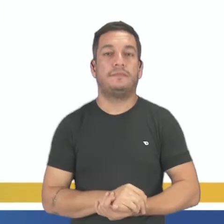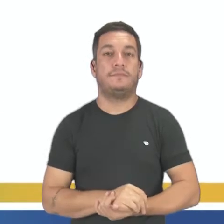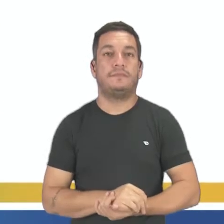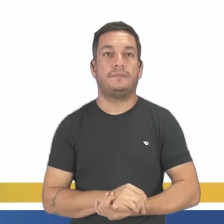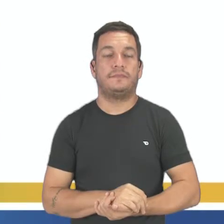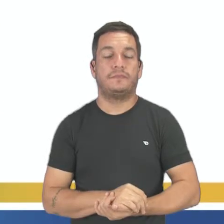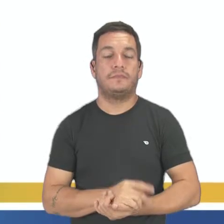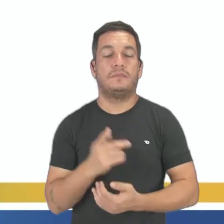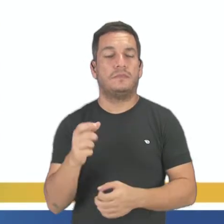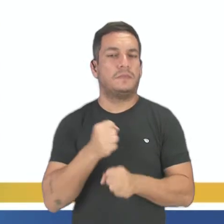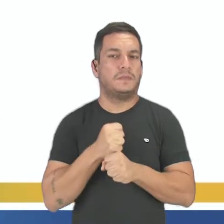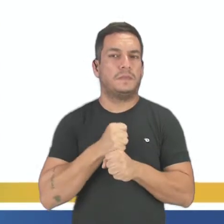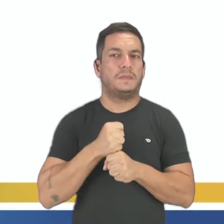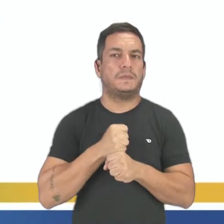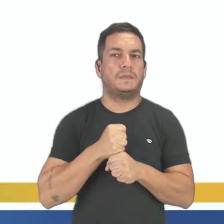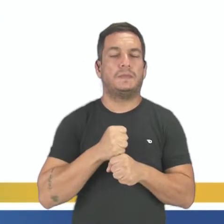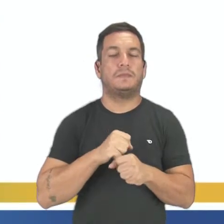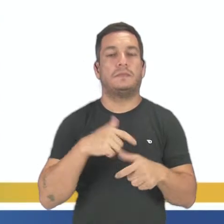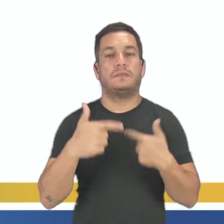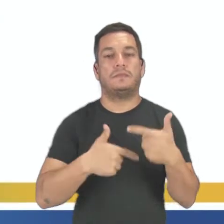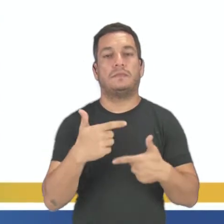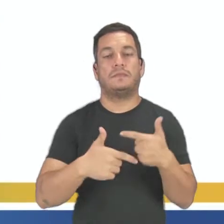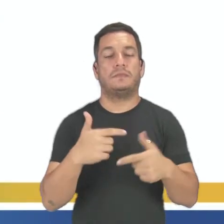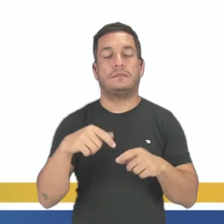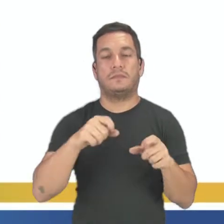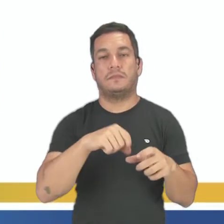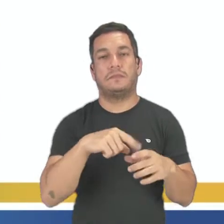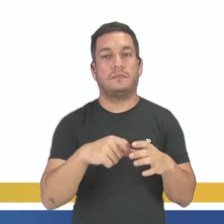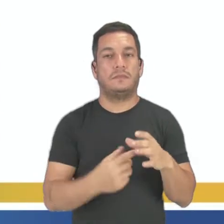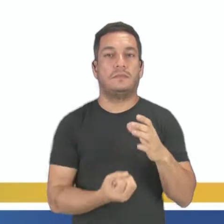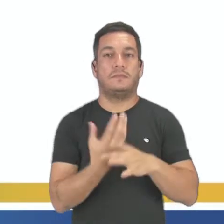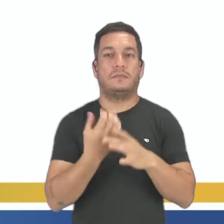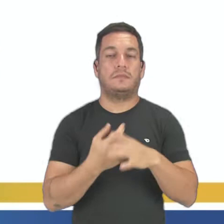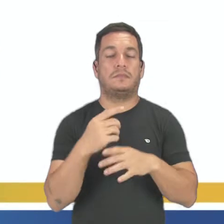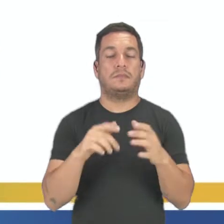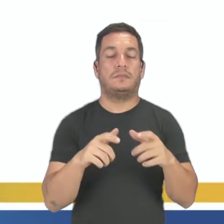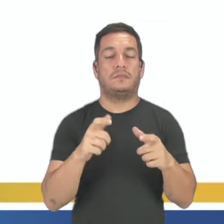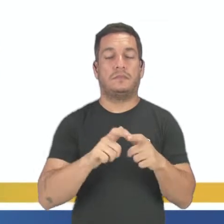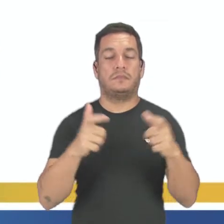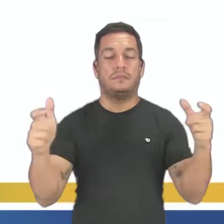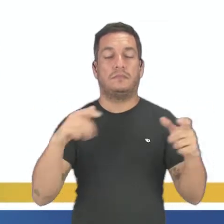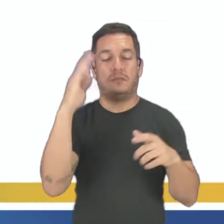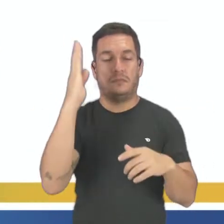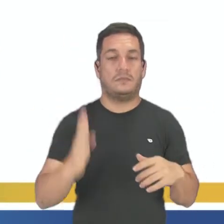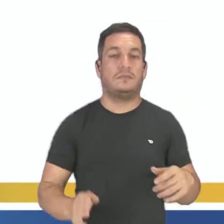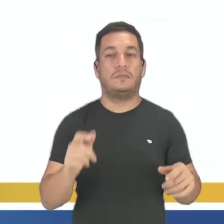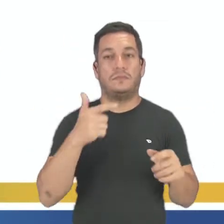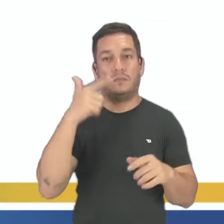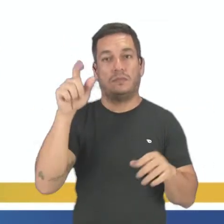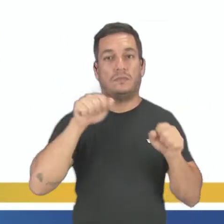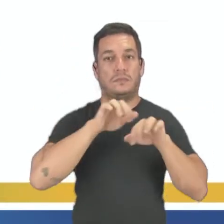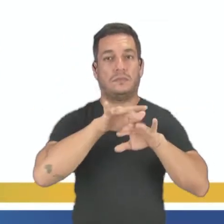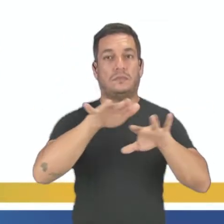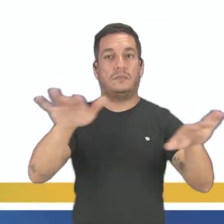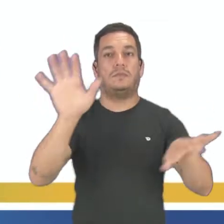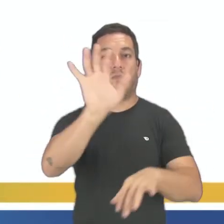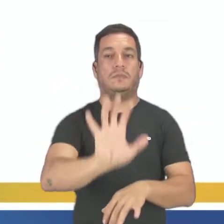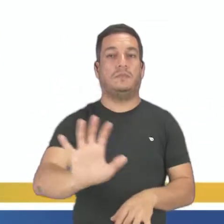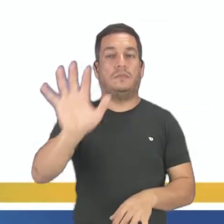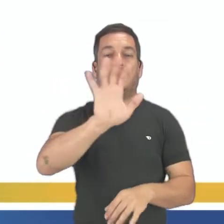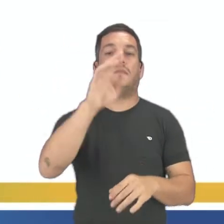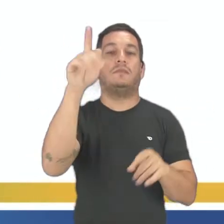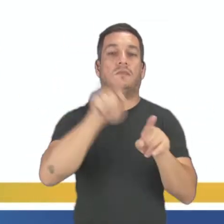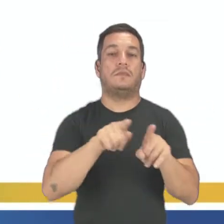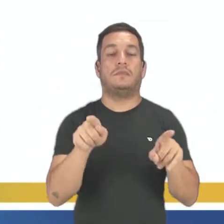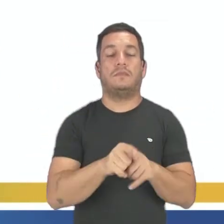Mesmo que nos últimos anos a atividade industrial no Brasil tenha se expandido para outras regiões, ainda se